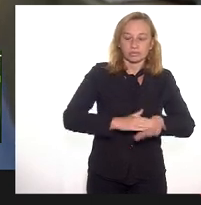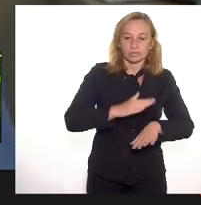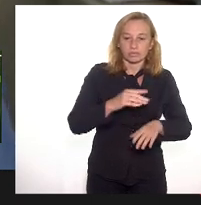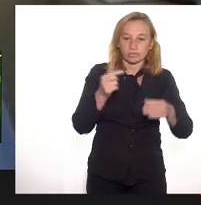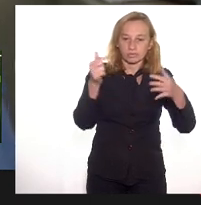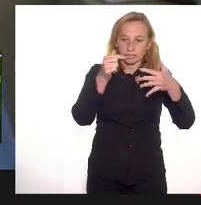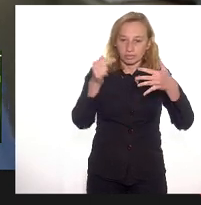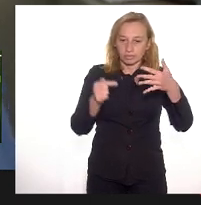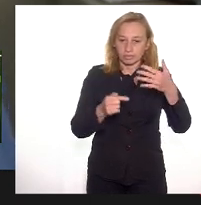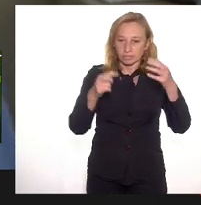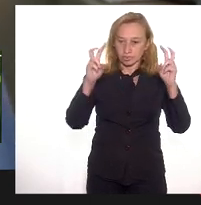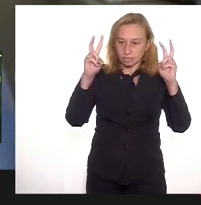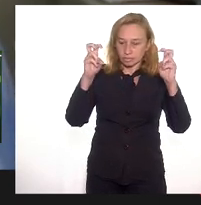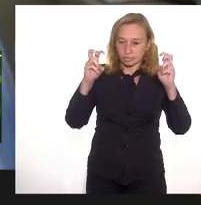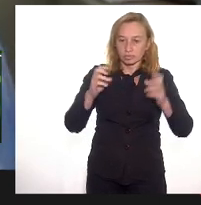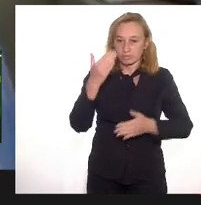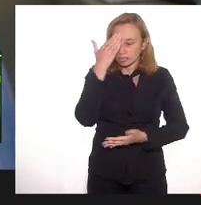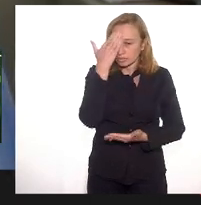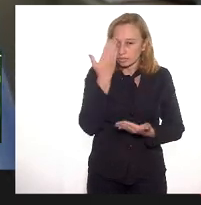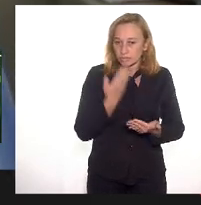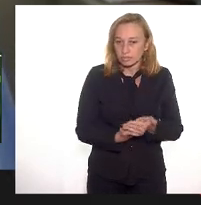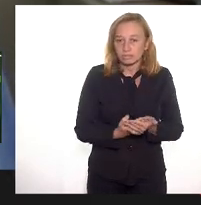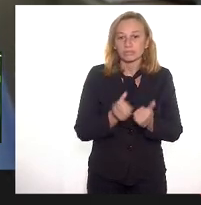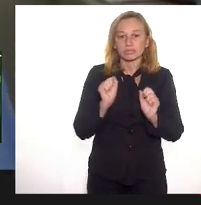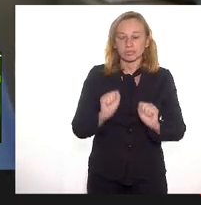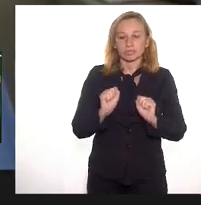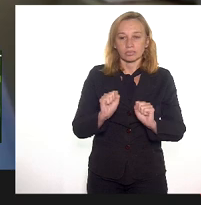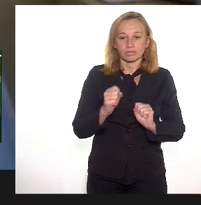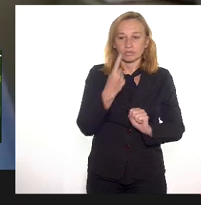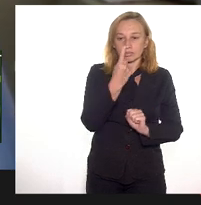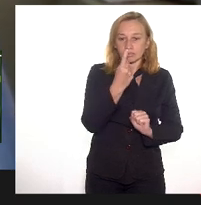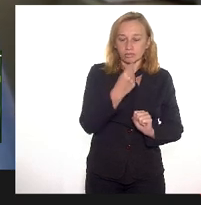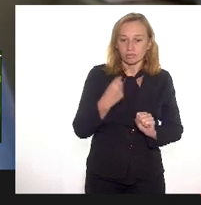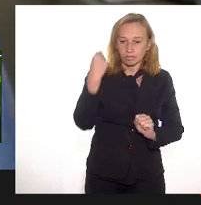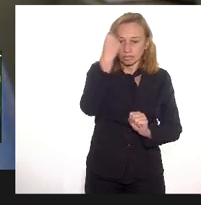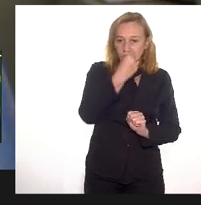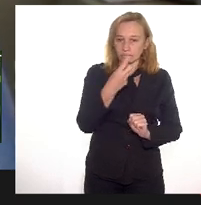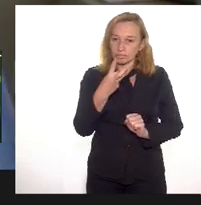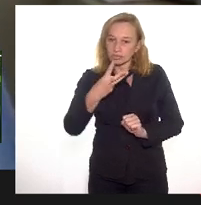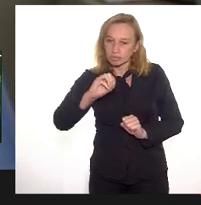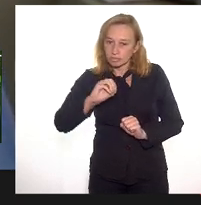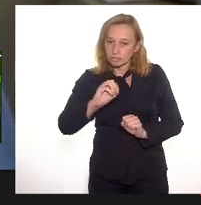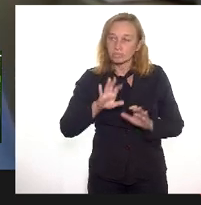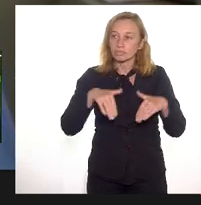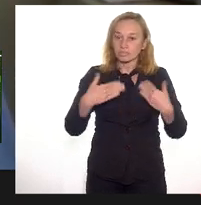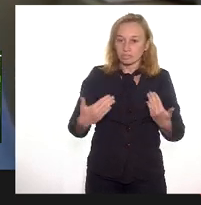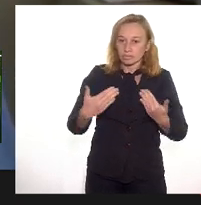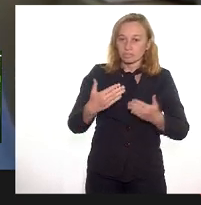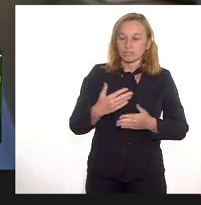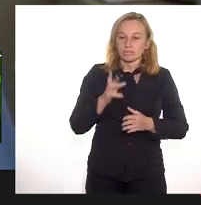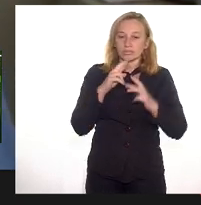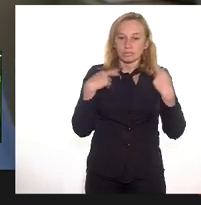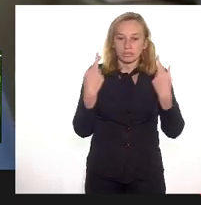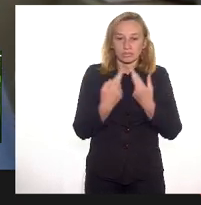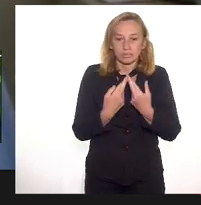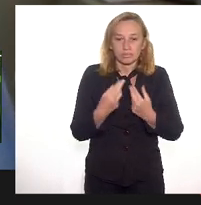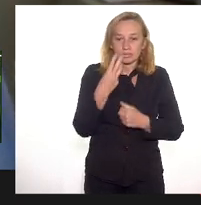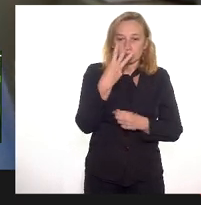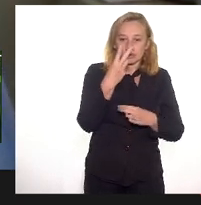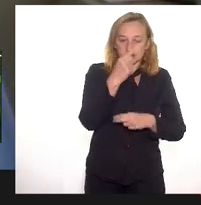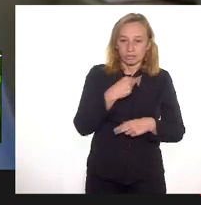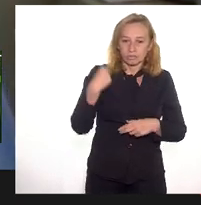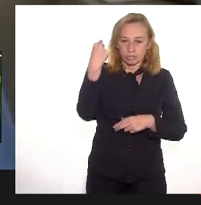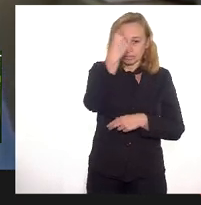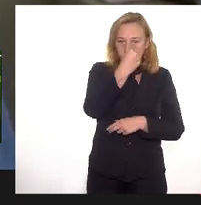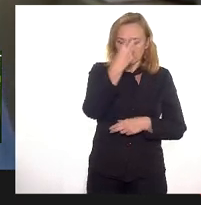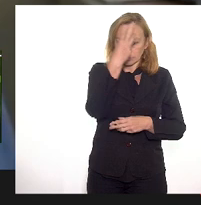eu acredito que poderá durar 1h30. Então, eu vou fazer uma reunião de 3 horas para